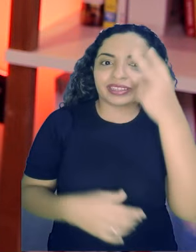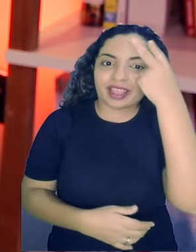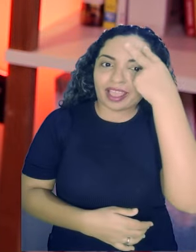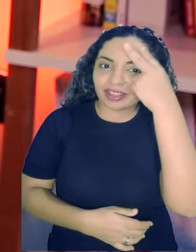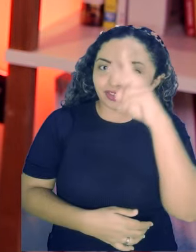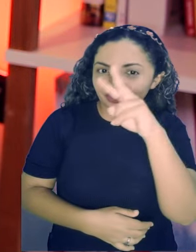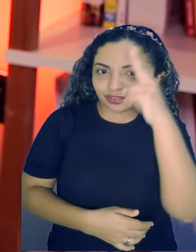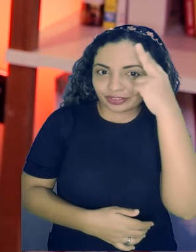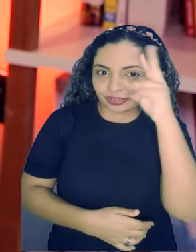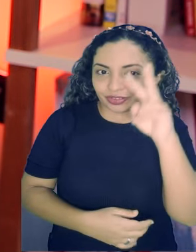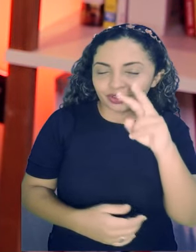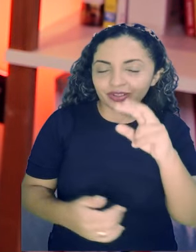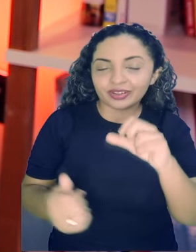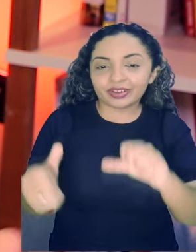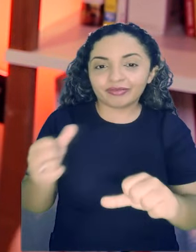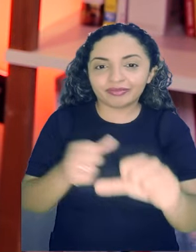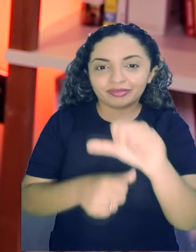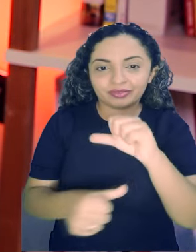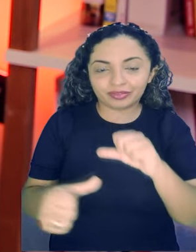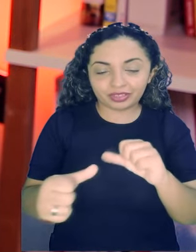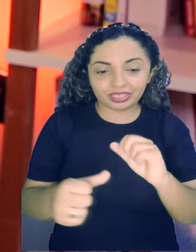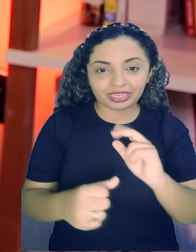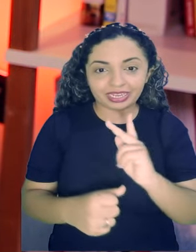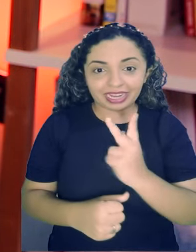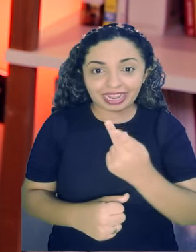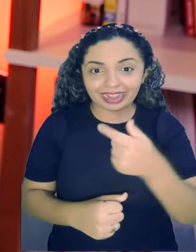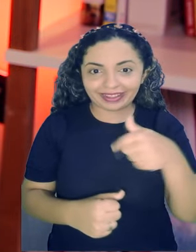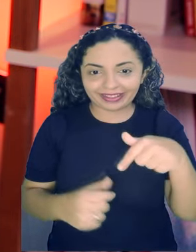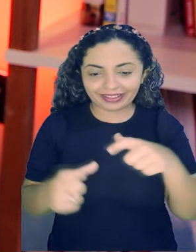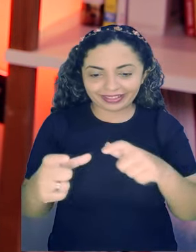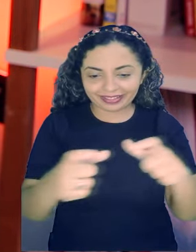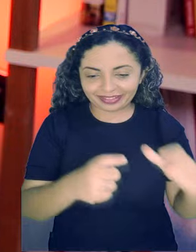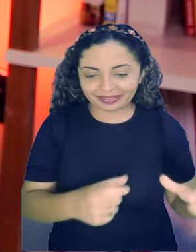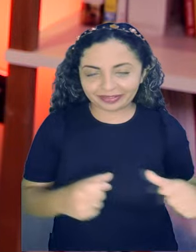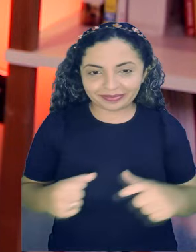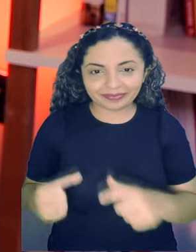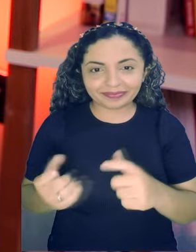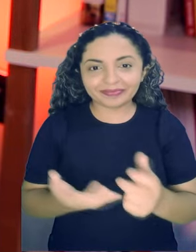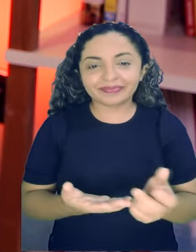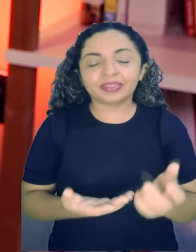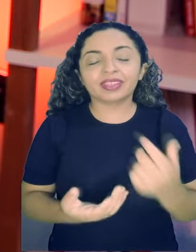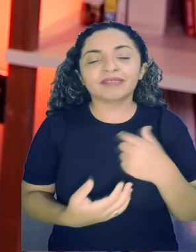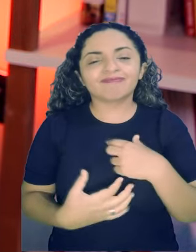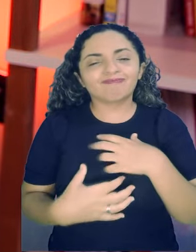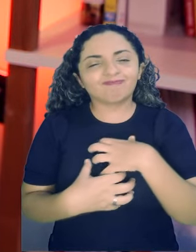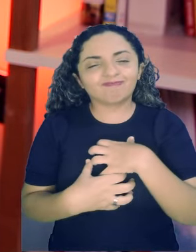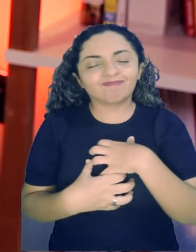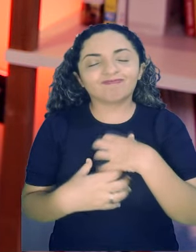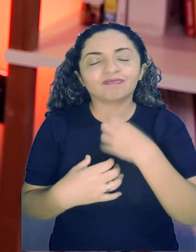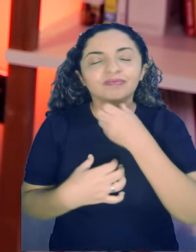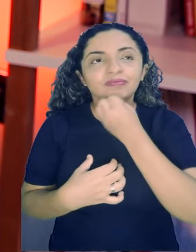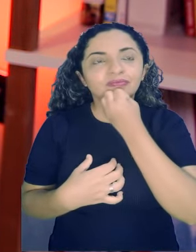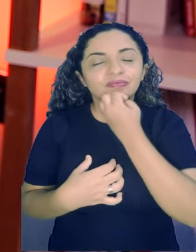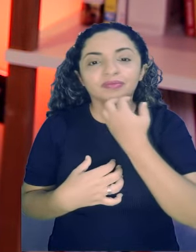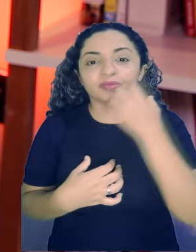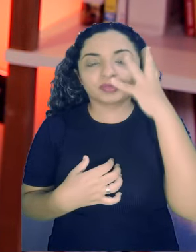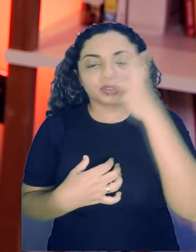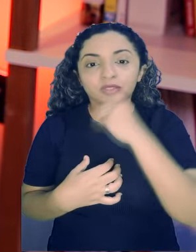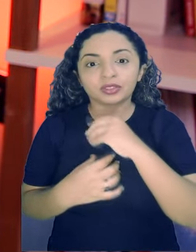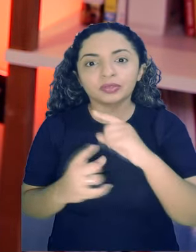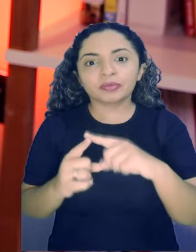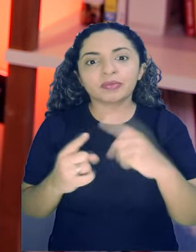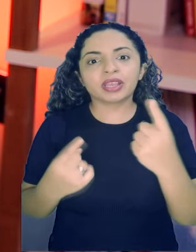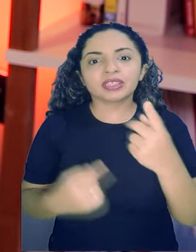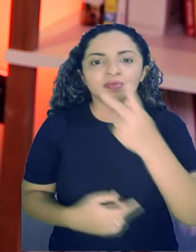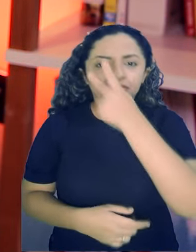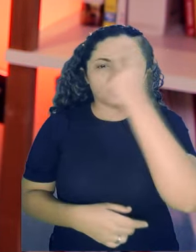história, com adaptação para uma história em quadrinhos. É algo realmente muito sensível, muito bonito. Que pena, assim, que as